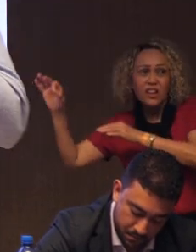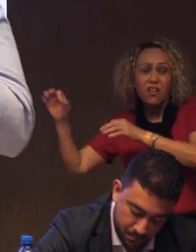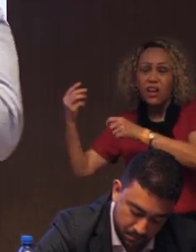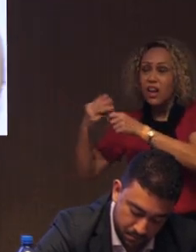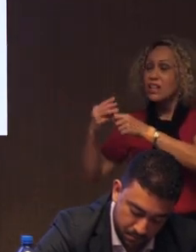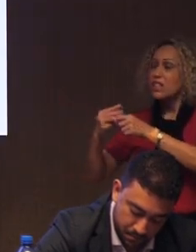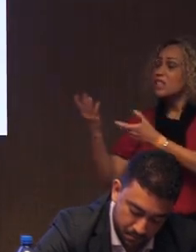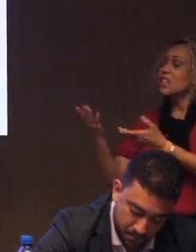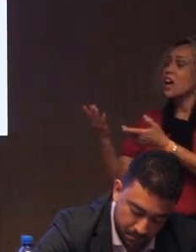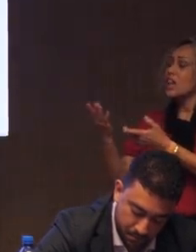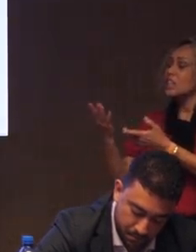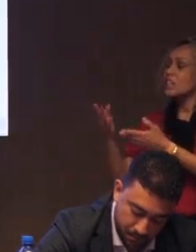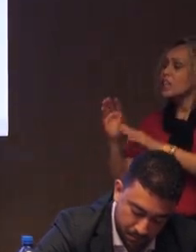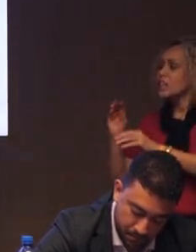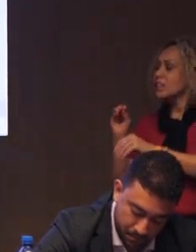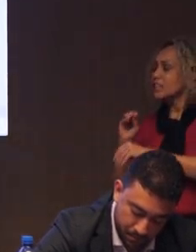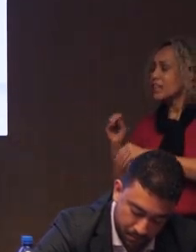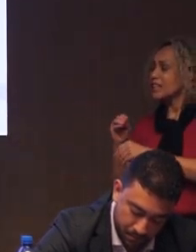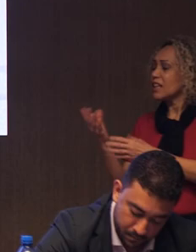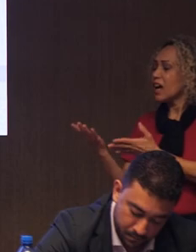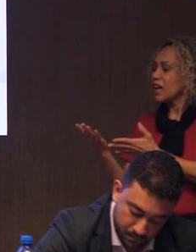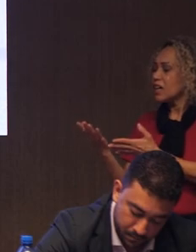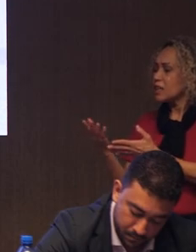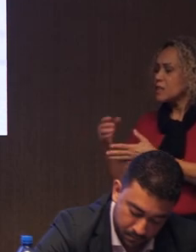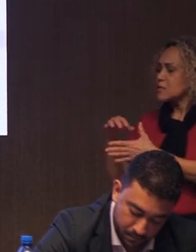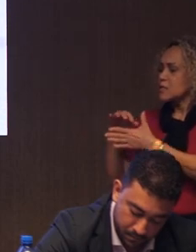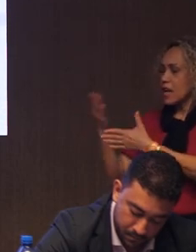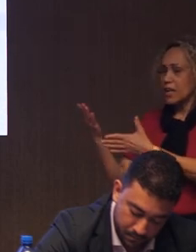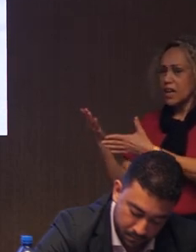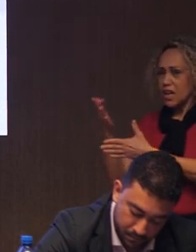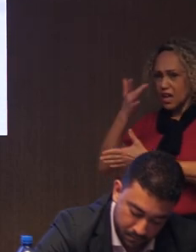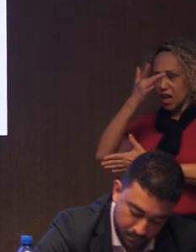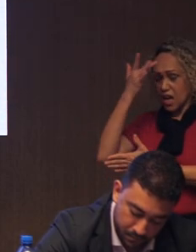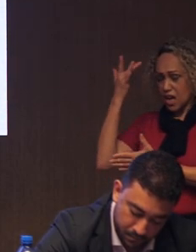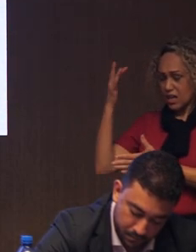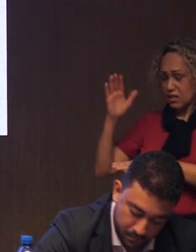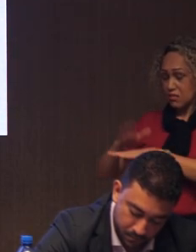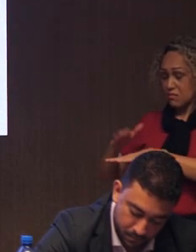Nós temos que ter a compreensão também, companheiros, é uma coisa que eu gosto de falar muito.